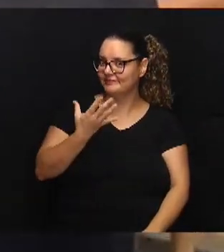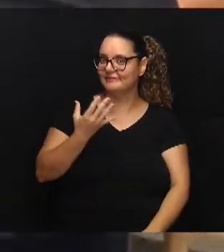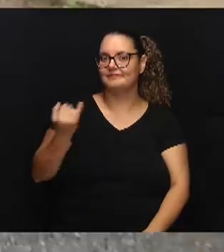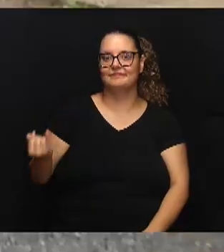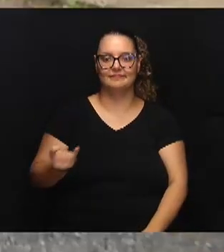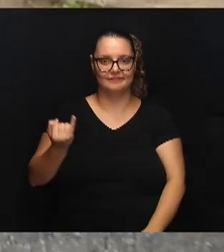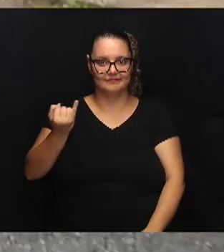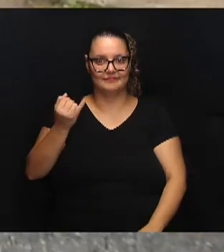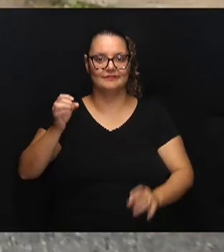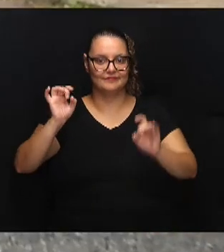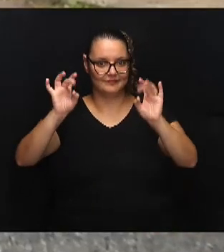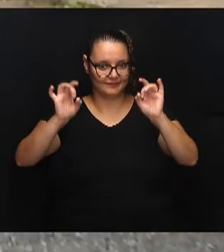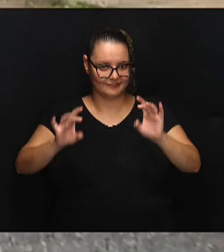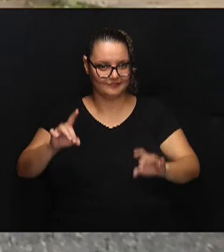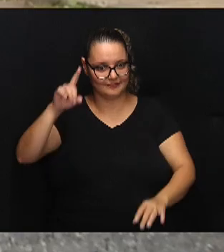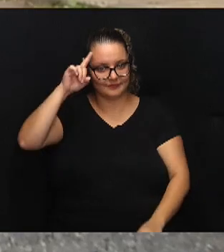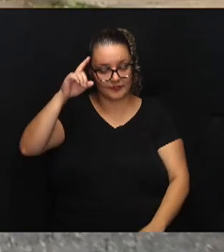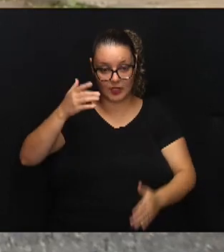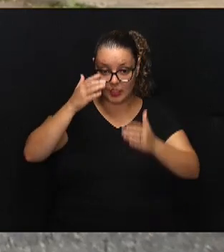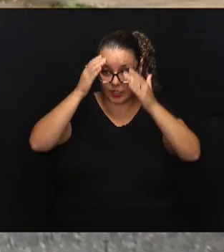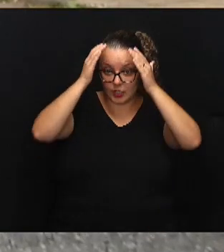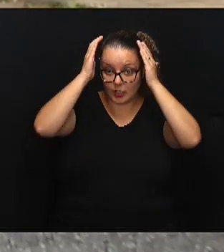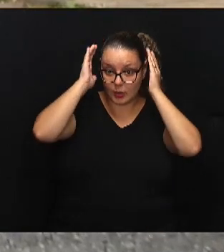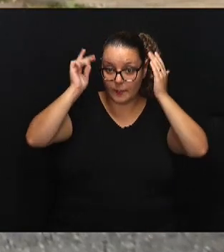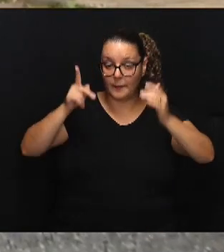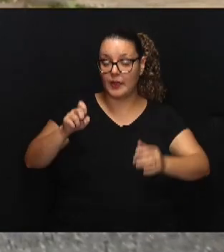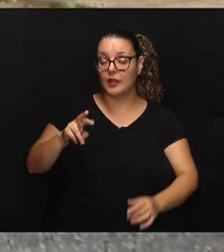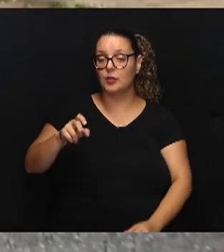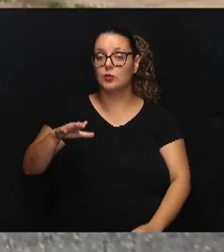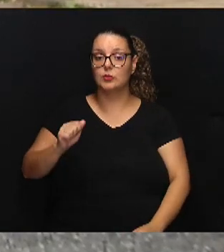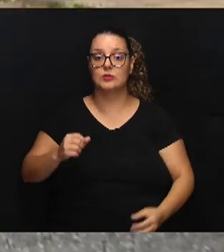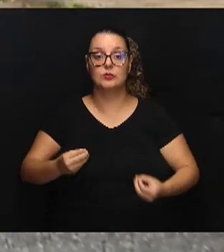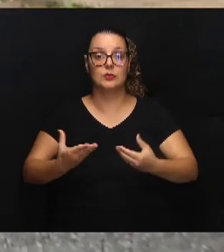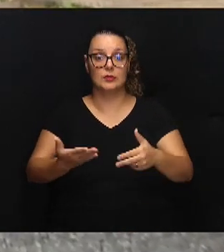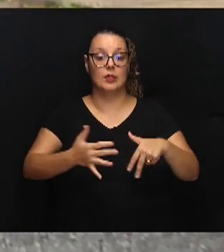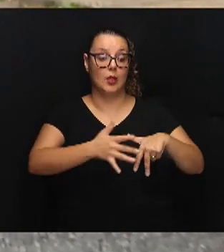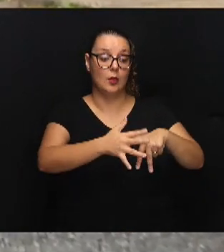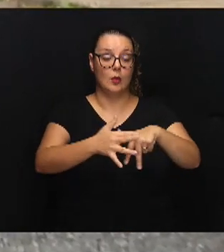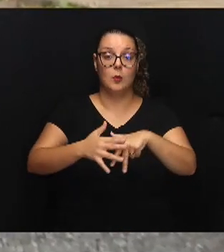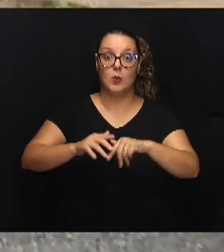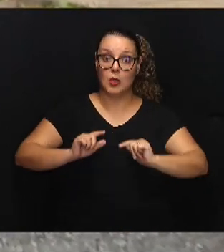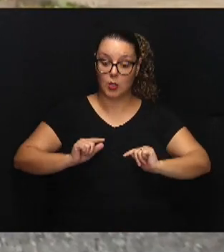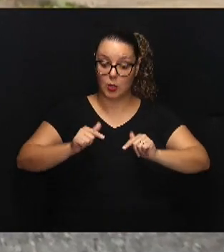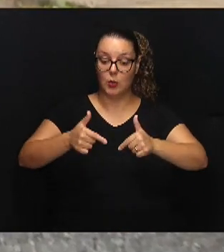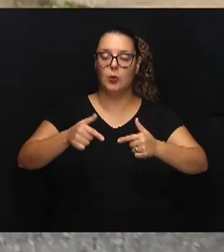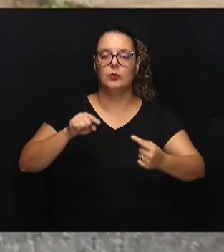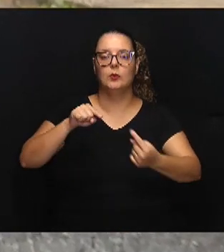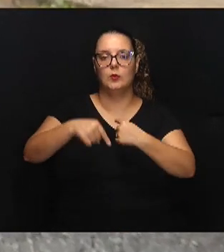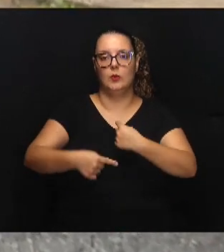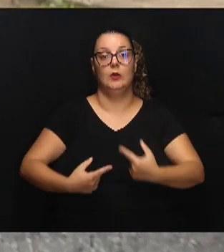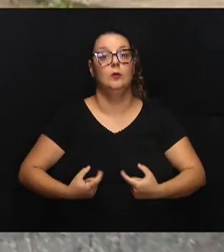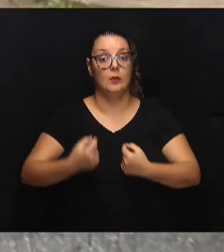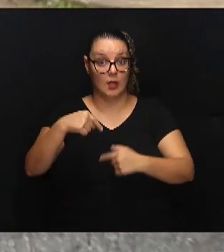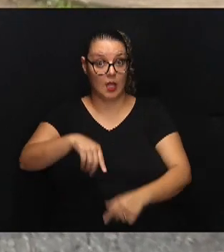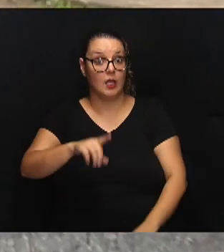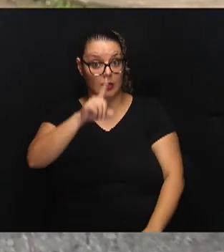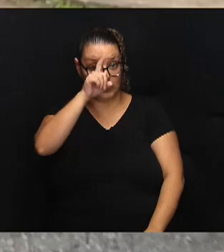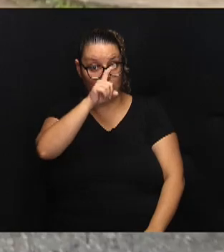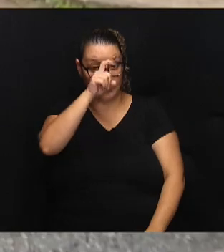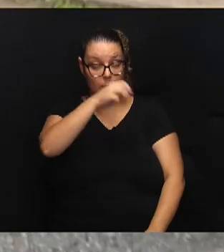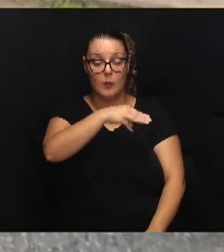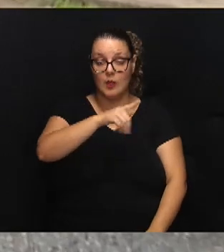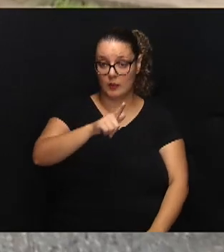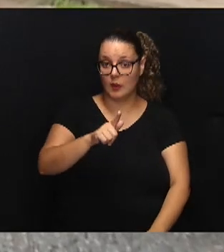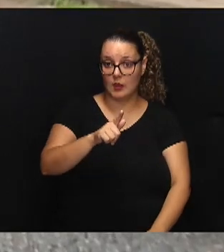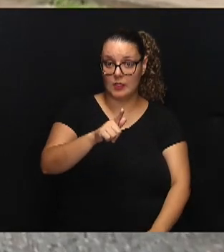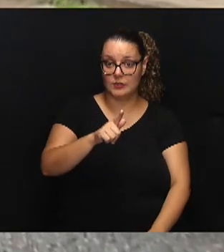muito especial. Bom, e perucas foram entregues a pacientes que lutam contra o câncer aqui no Hospital Mário